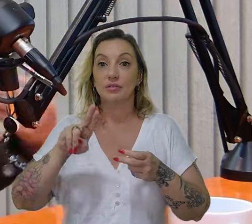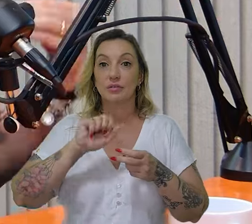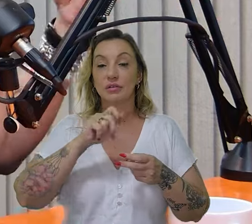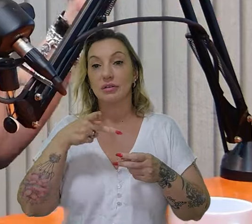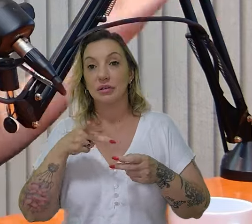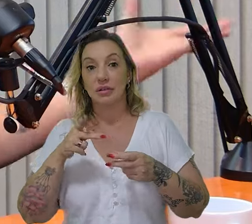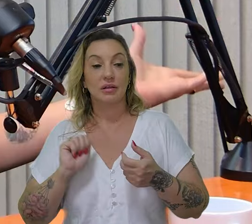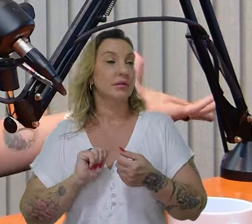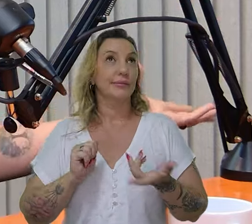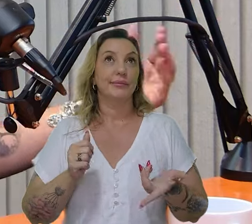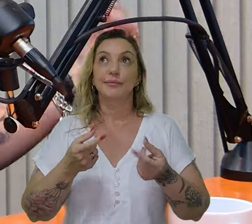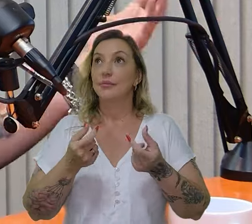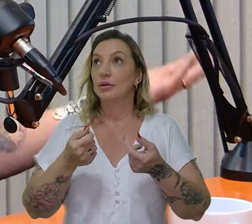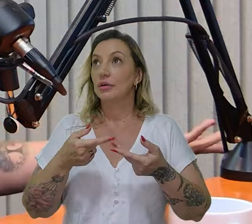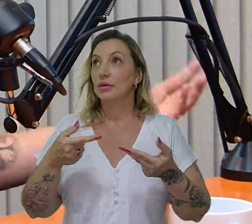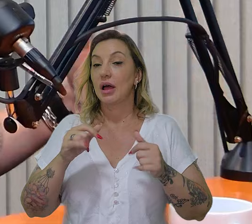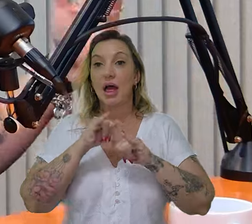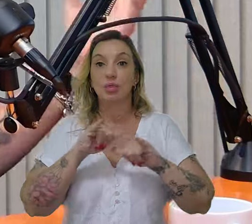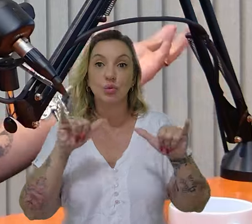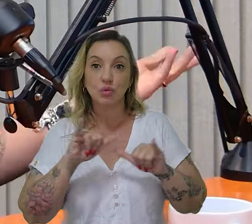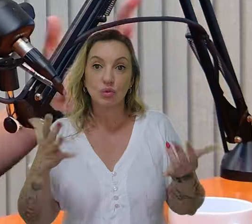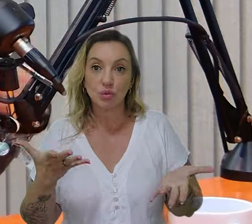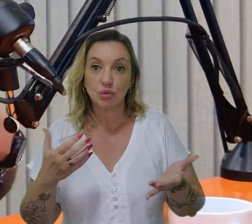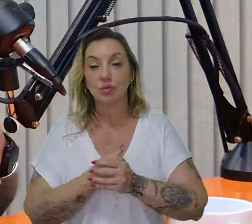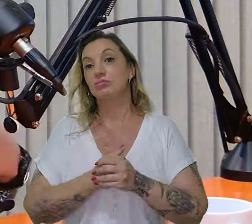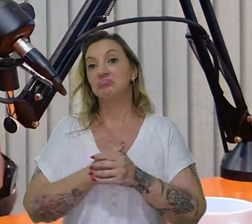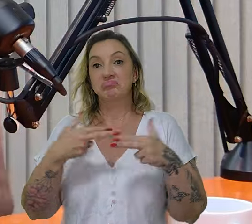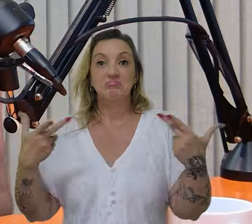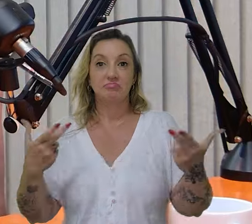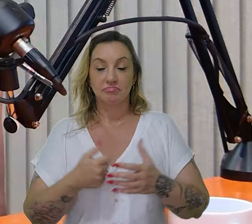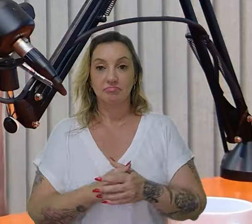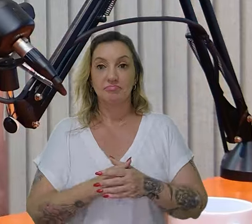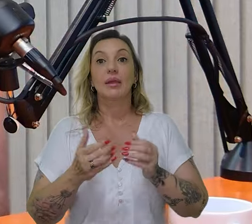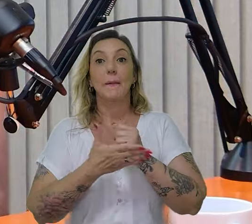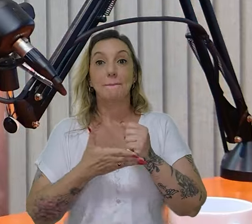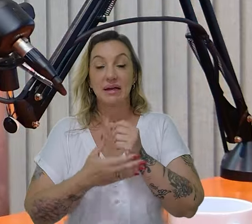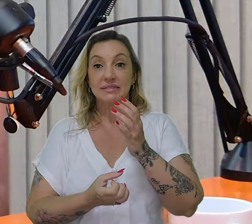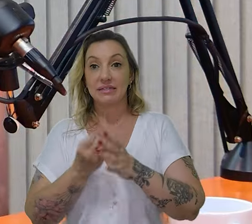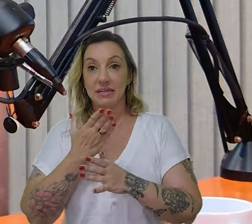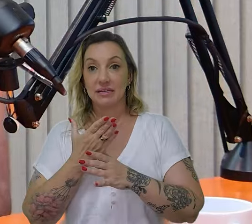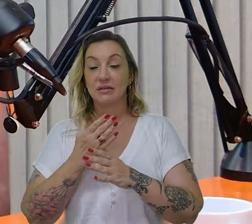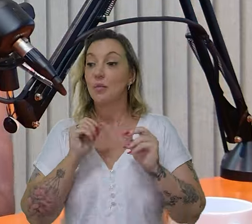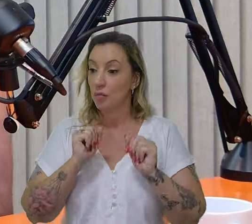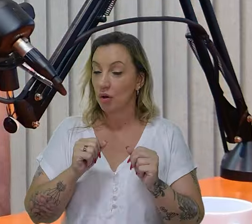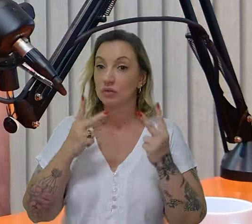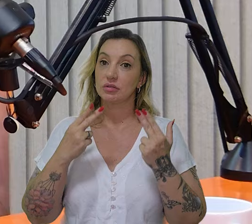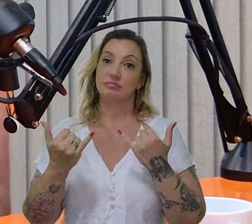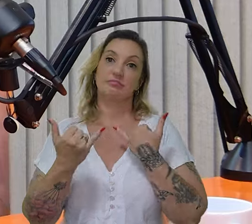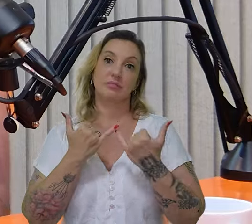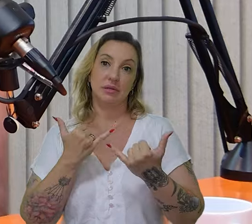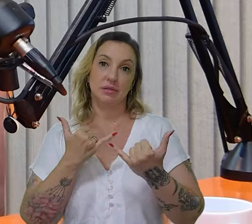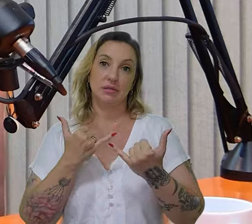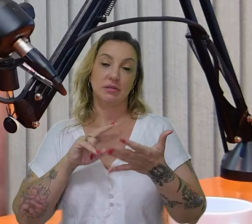monetizar você vai usar e anúncio né vai ser um adver game então a base da criação ela até pode ser parecida